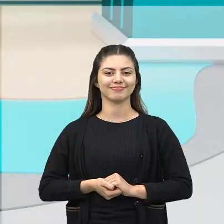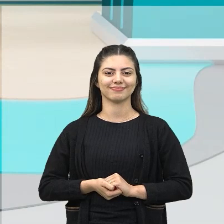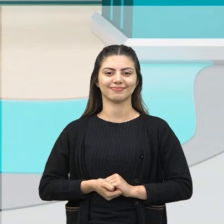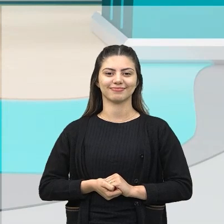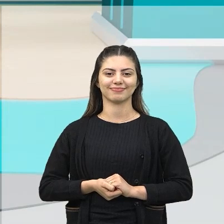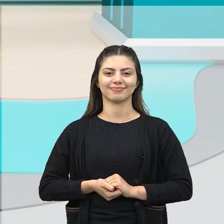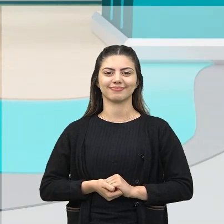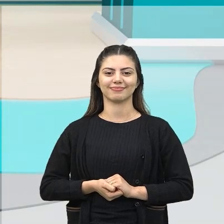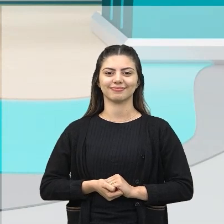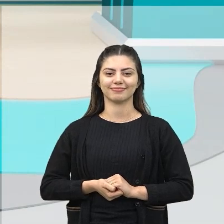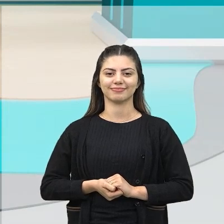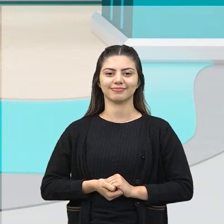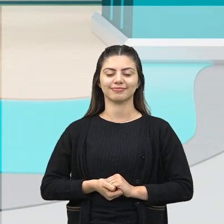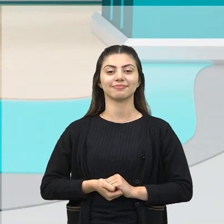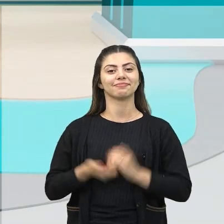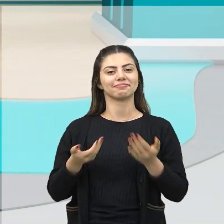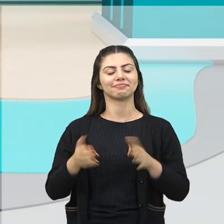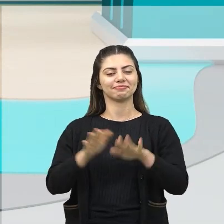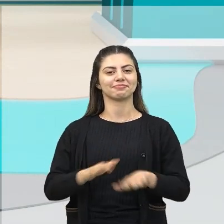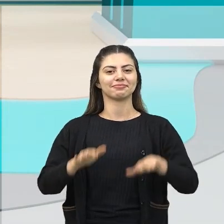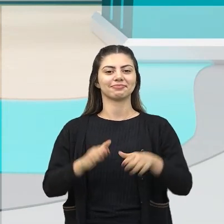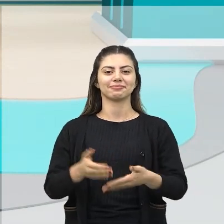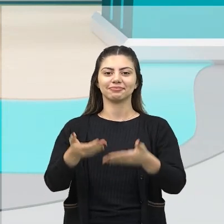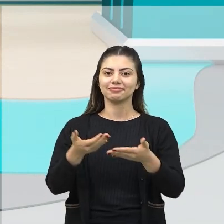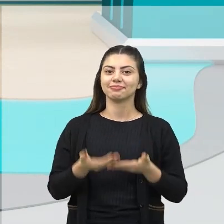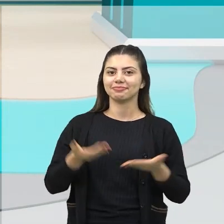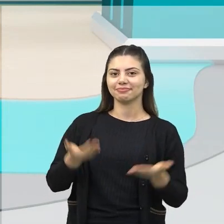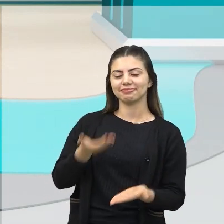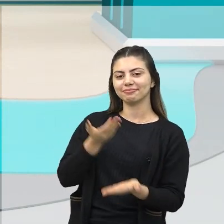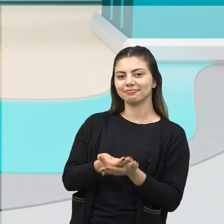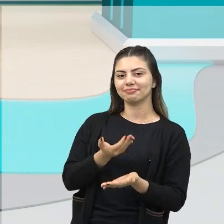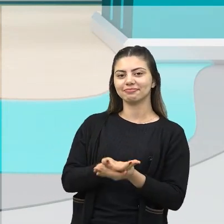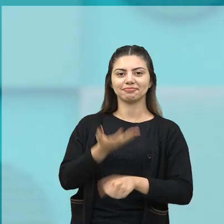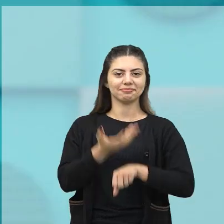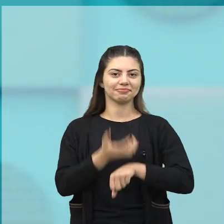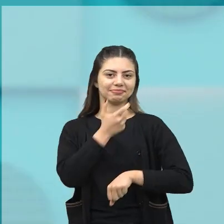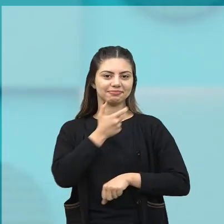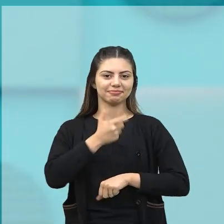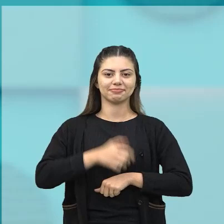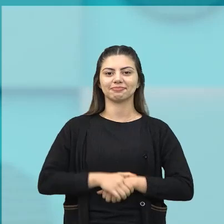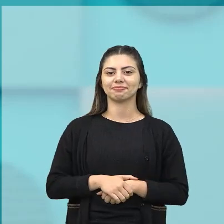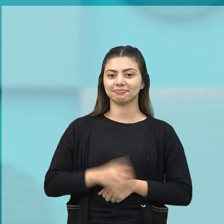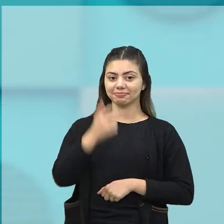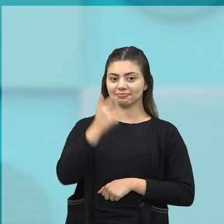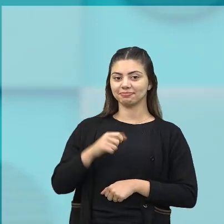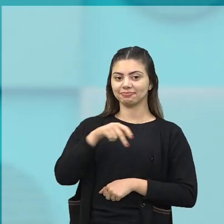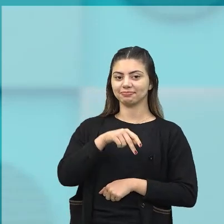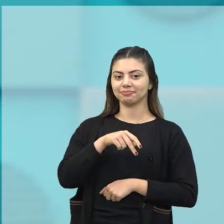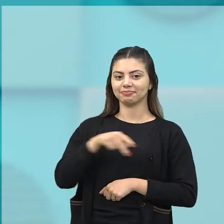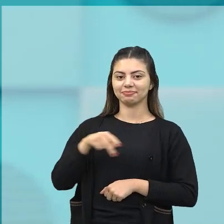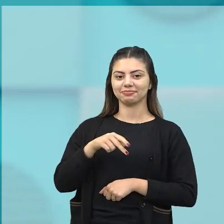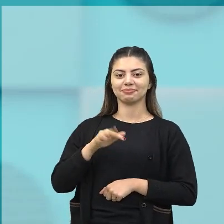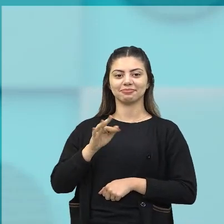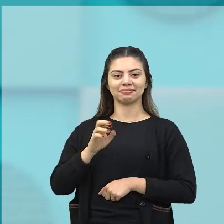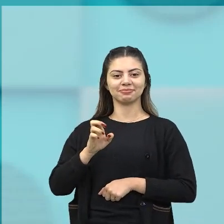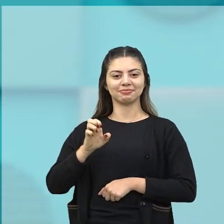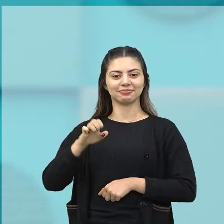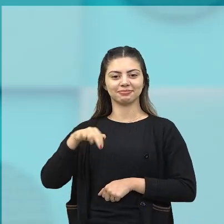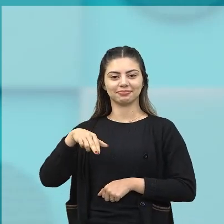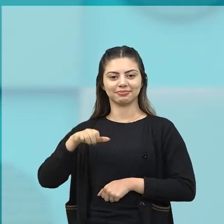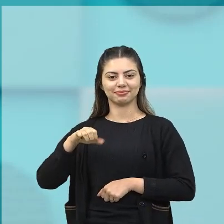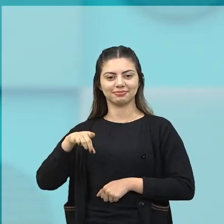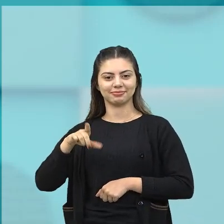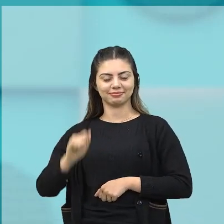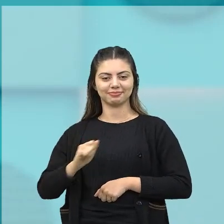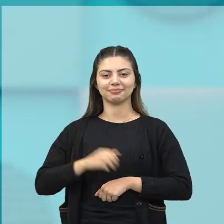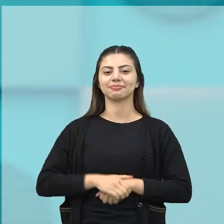everyone, you're welcome. Sejam bem-vindos a mais uma aula de língua inglesa. Eu sou a teacher Fernanda Gurgel, vamos estar